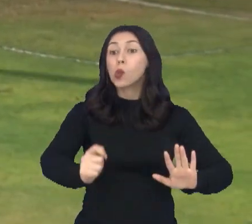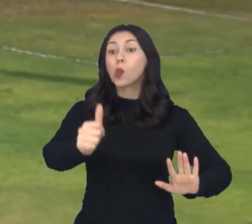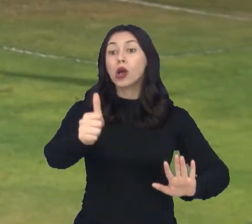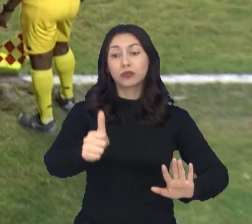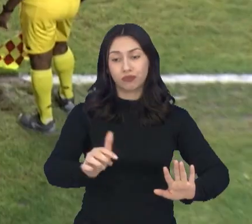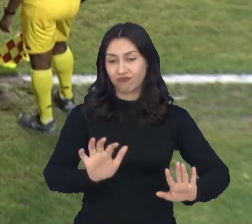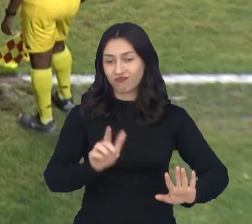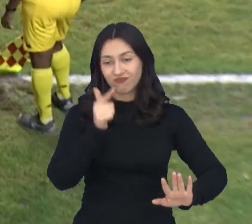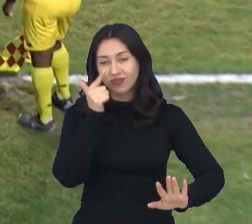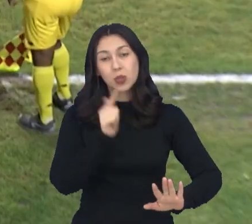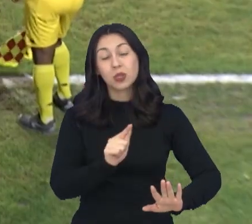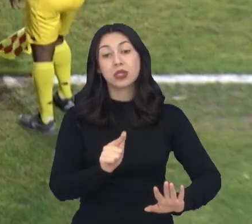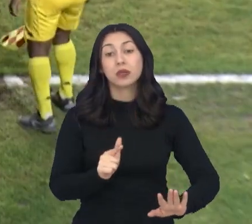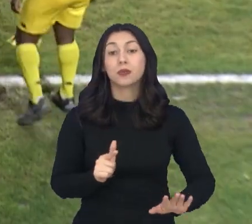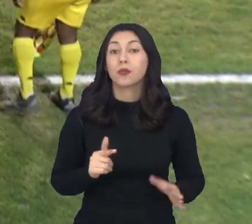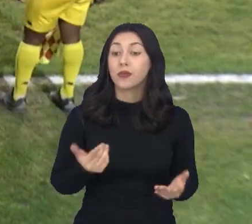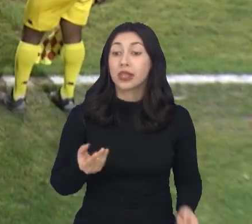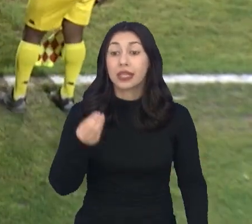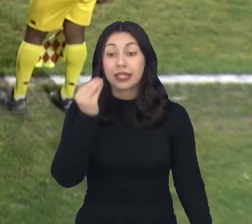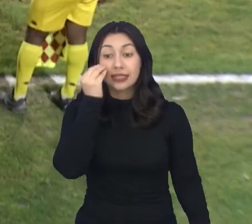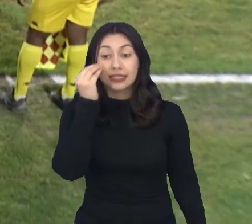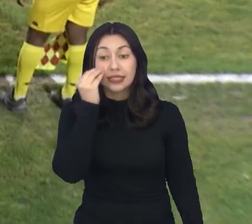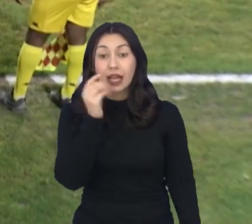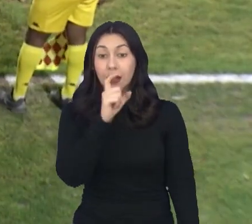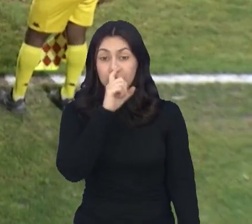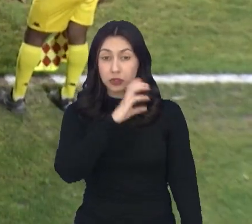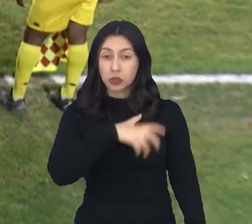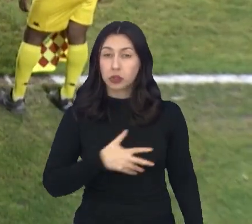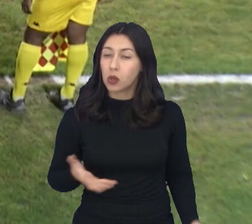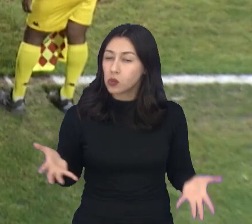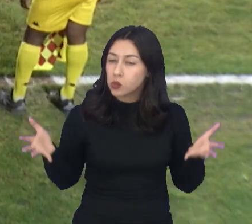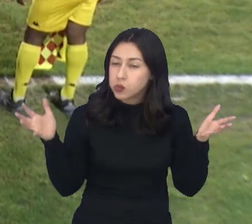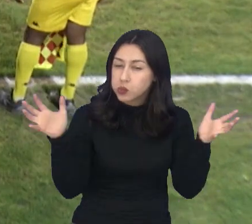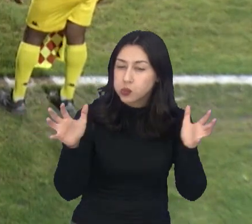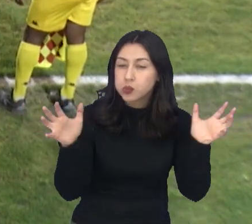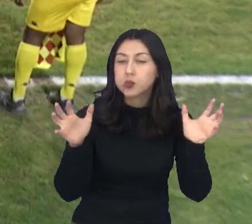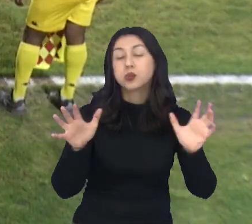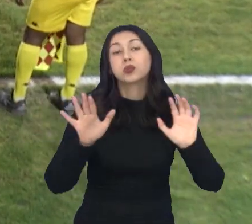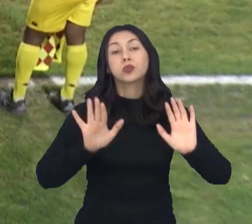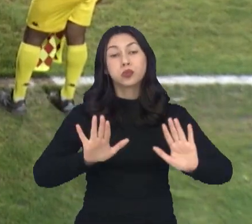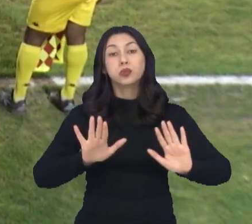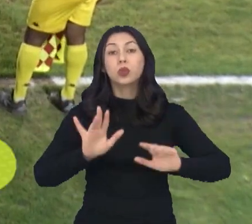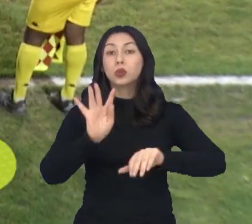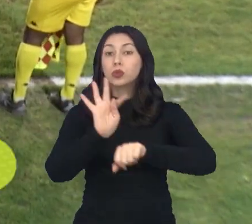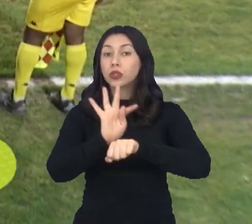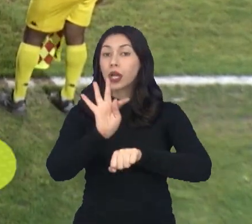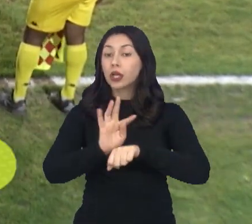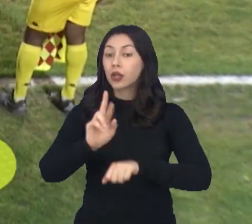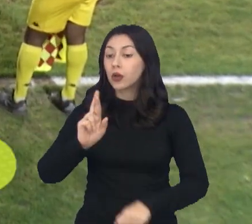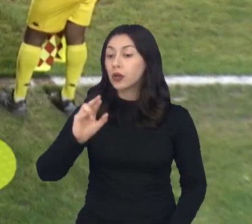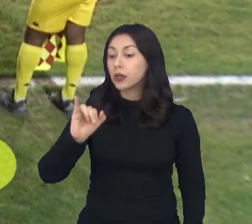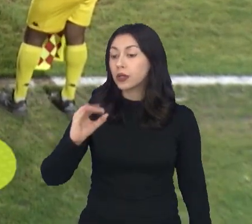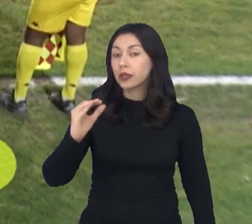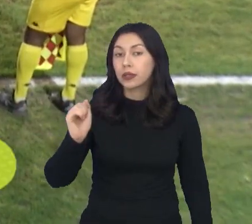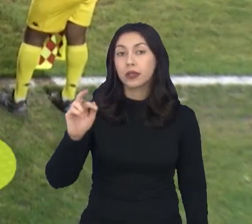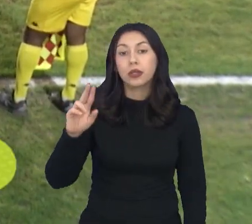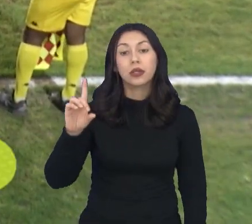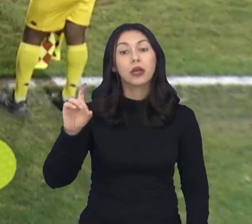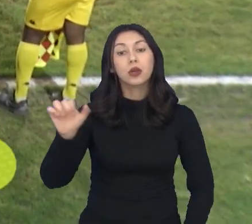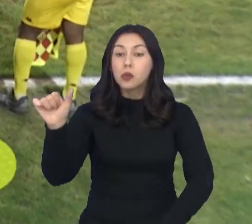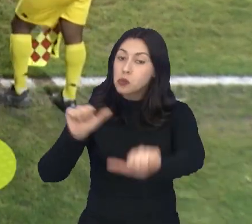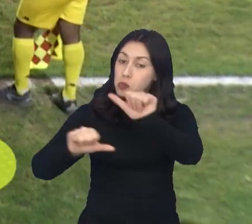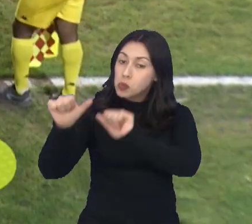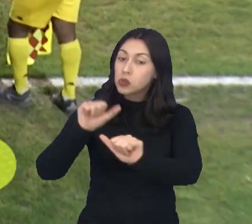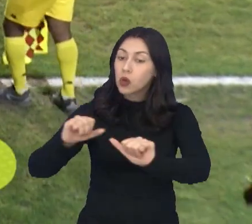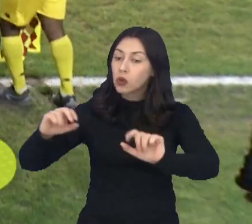Augusto. Para tentar deixar o São José mais ofensivo, Ricardo Costa mexeu no time. O atacante Deiner e o meia João